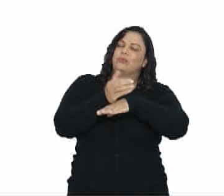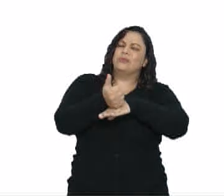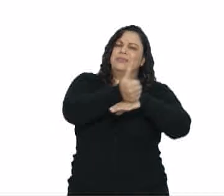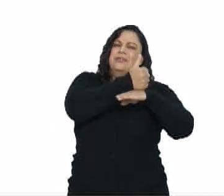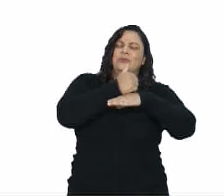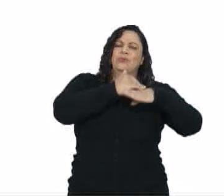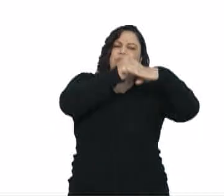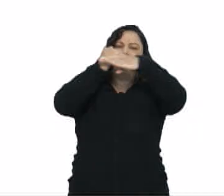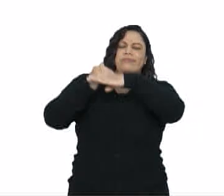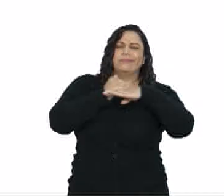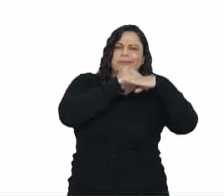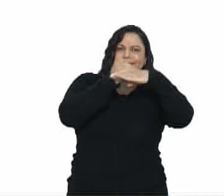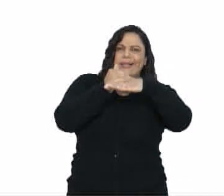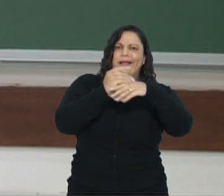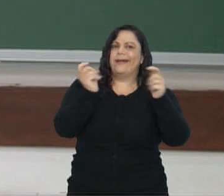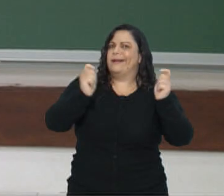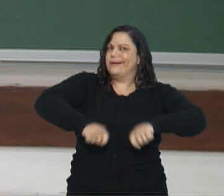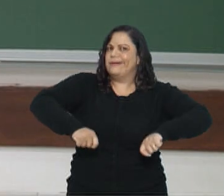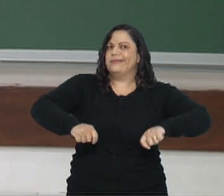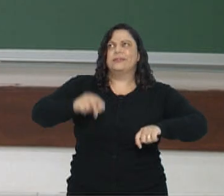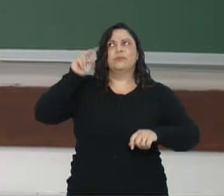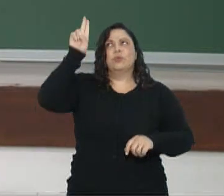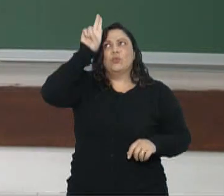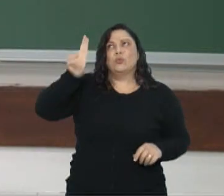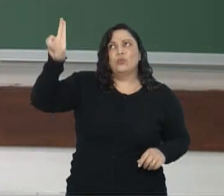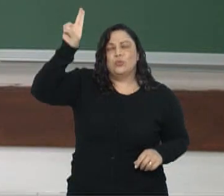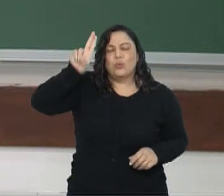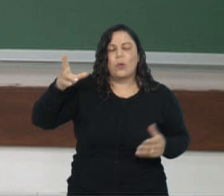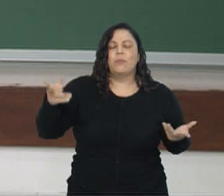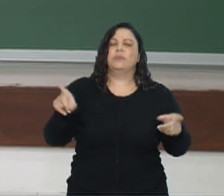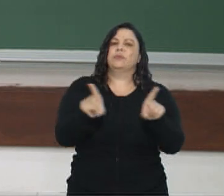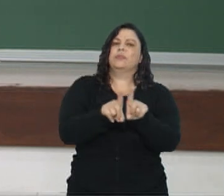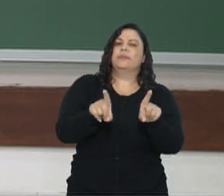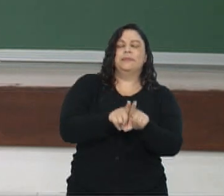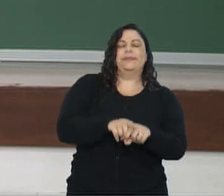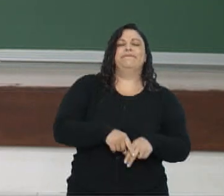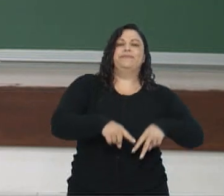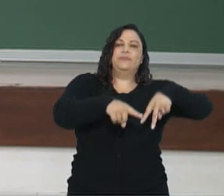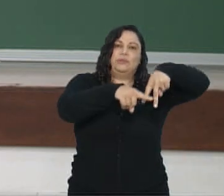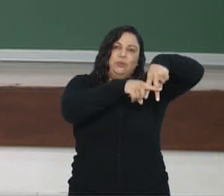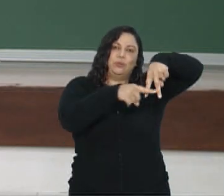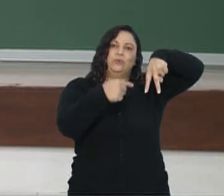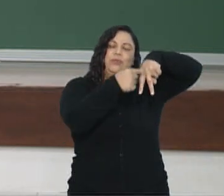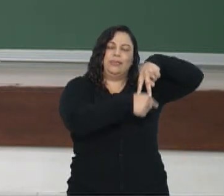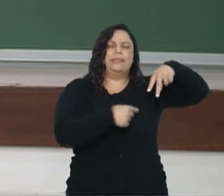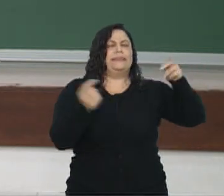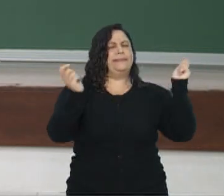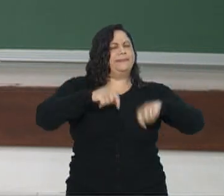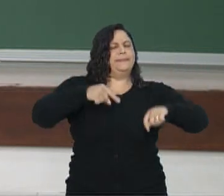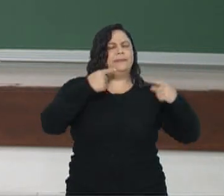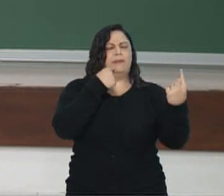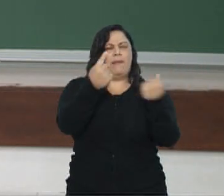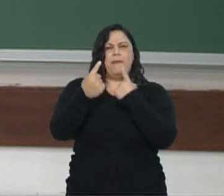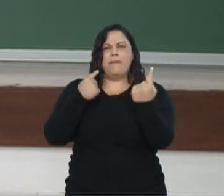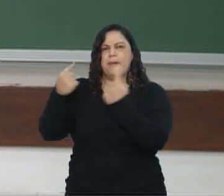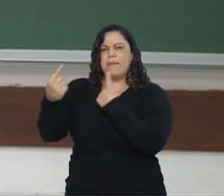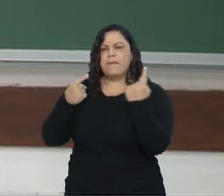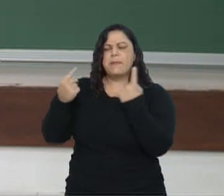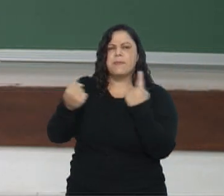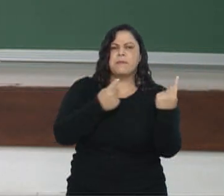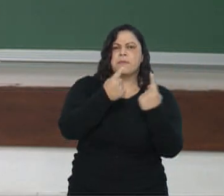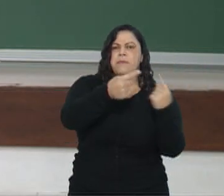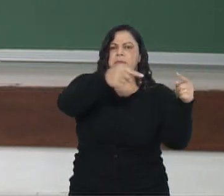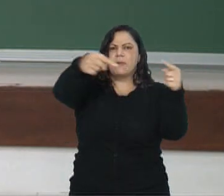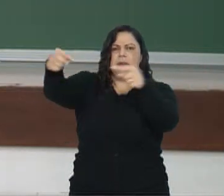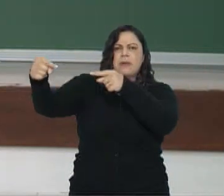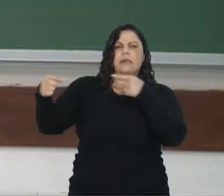movimento anarquista. E essas ideias vão se tornar bastante discutidas. Quando você estiver no terceiro ano, vai permear grande